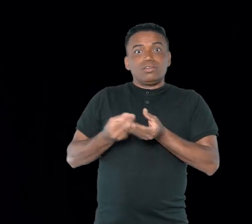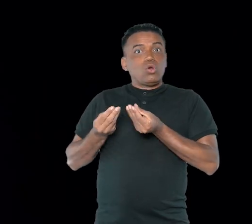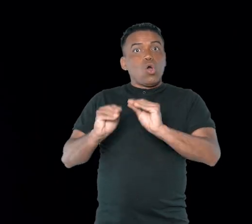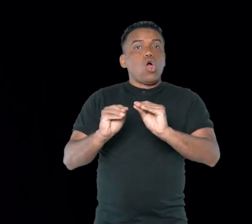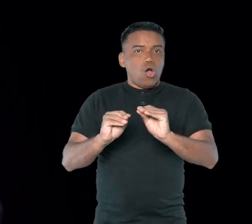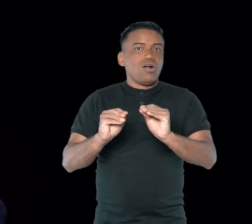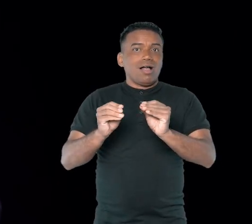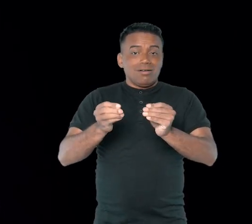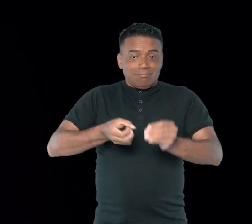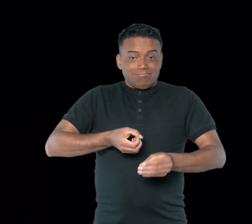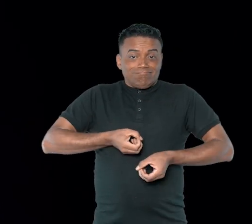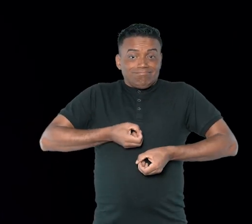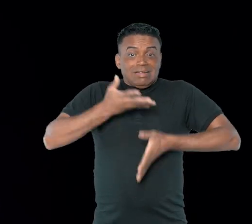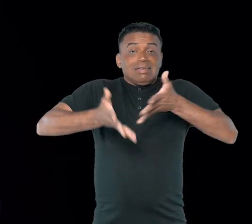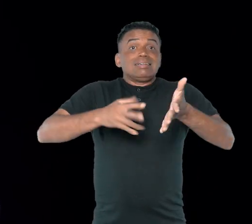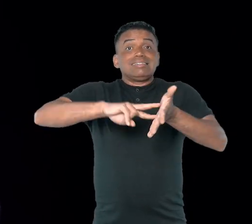sabe? E eu acho que